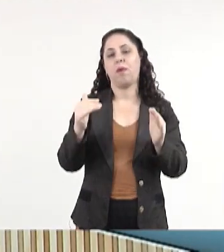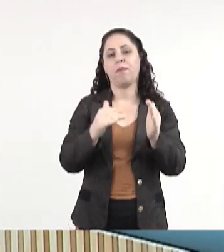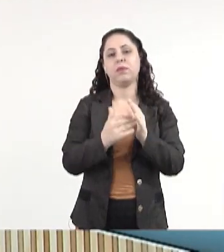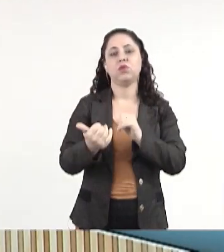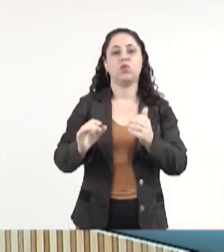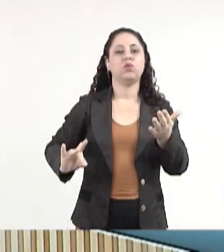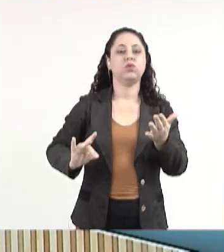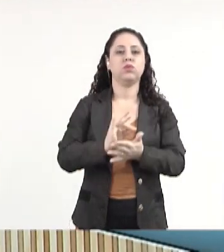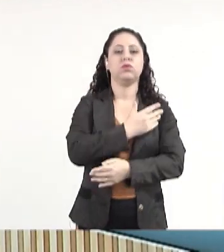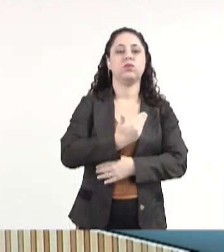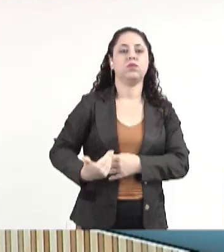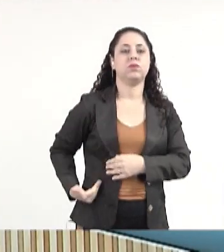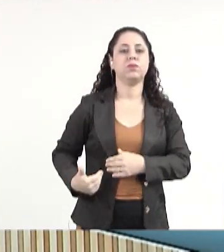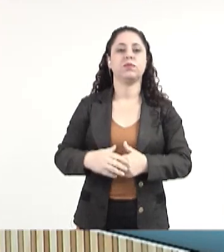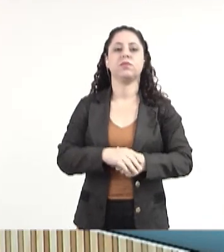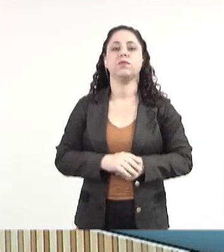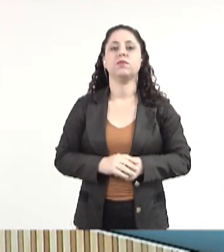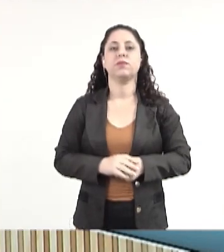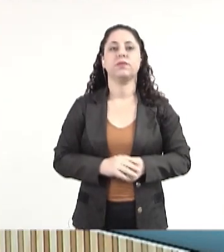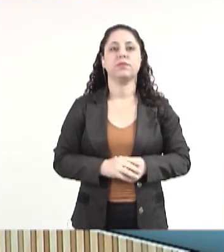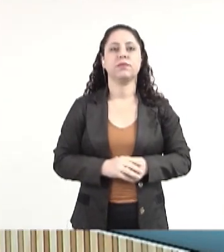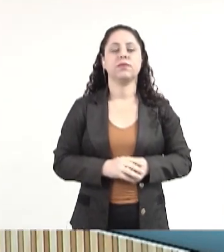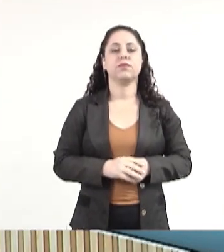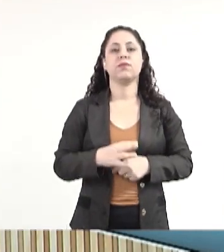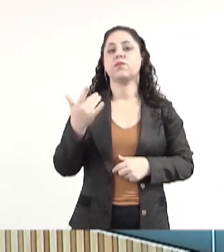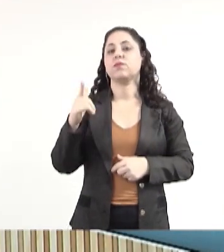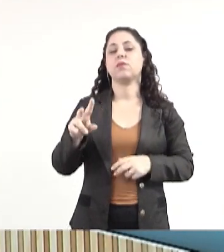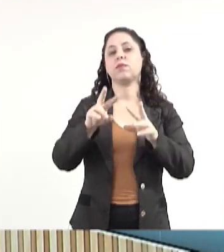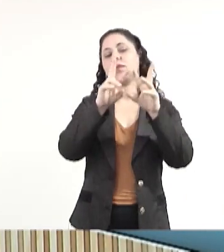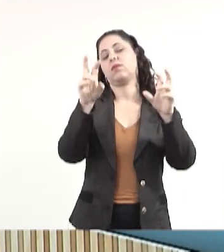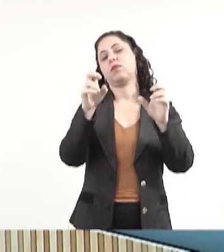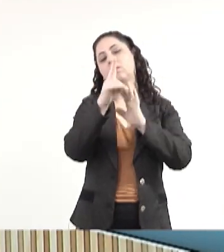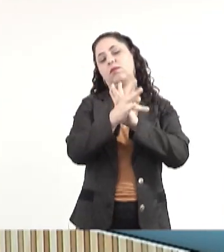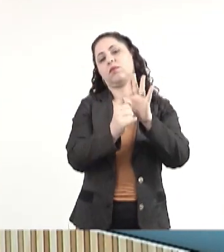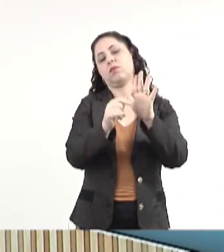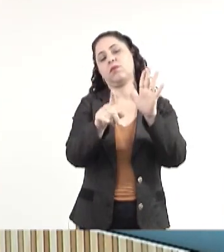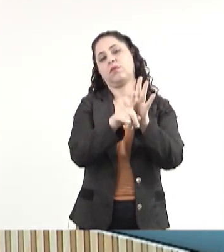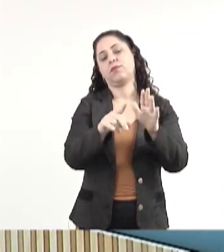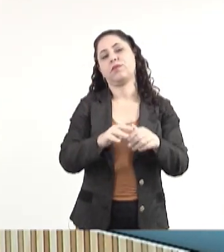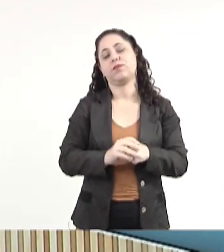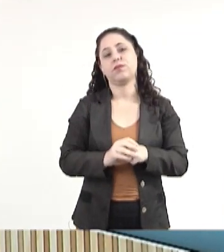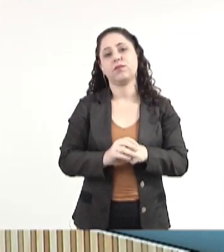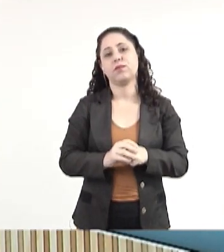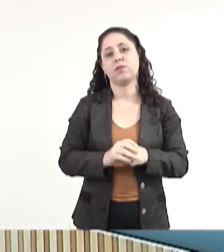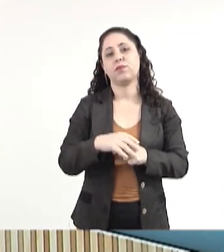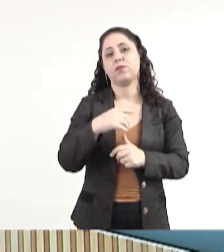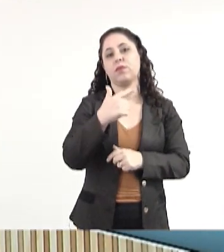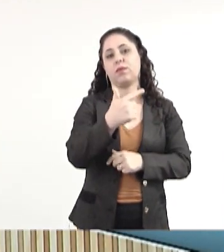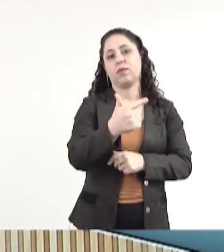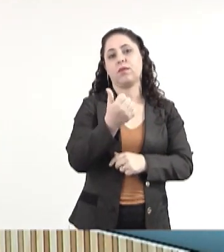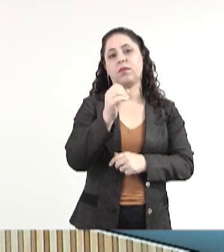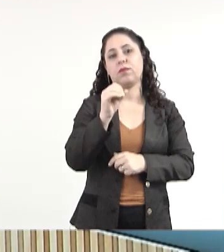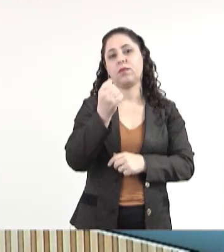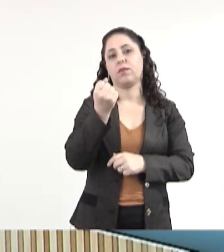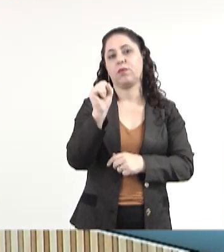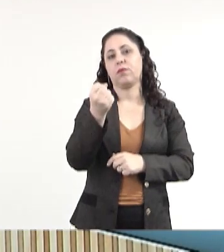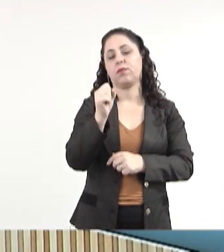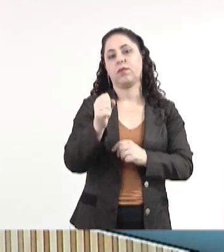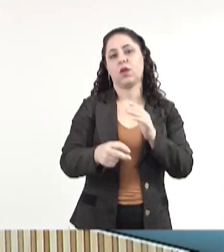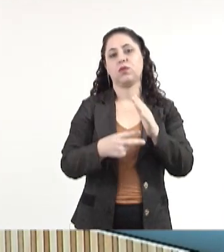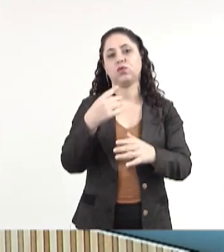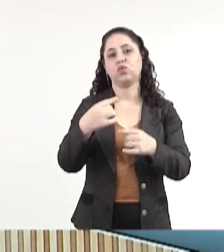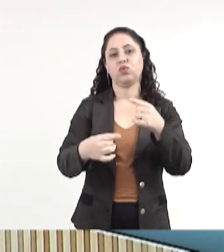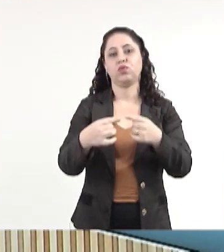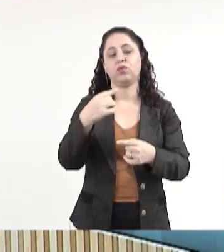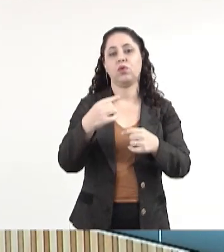então segue para a sanção do governo. Próximo projeto. Projeto de lei de número 208, em